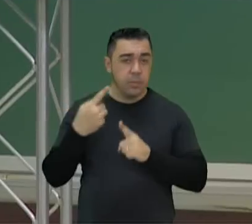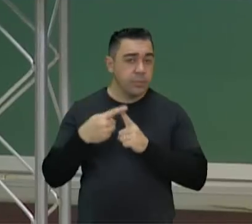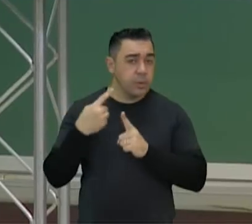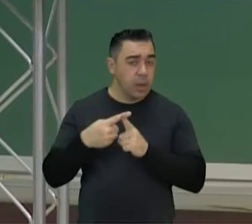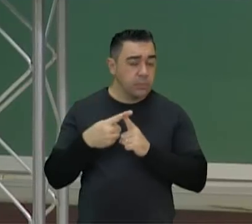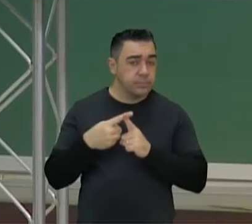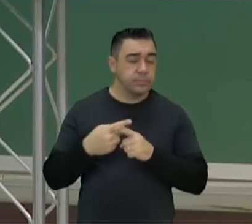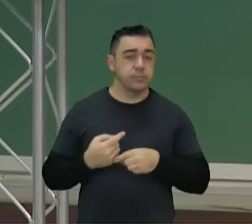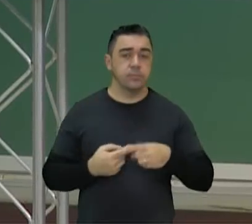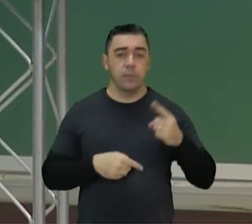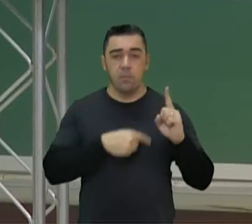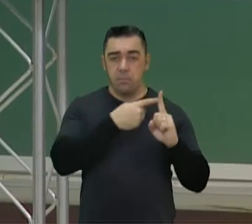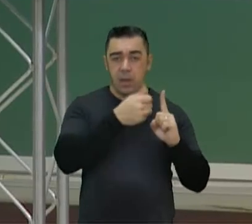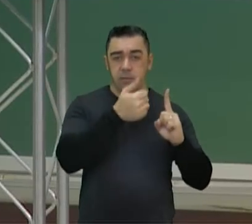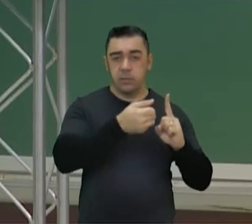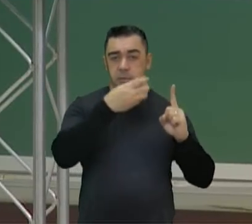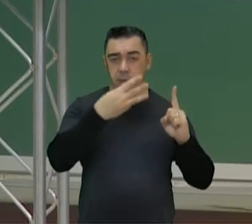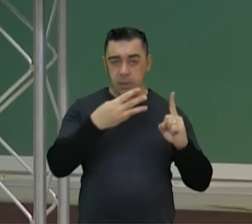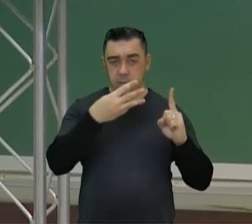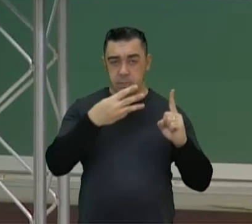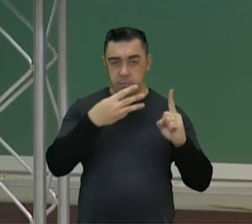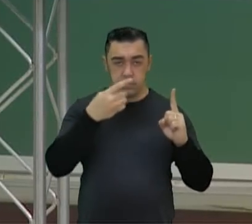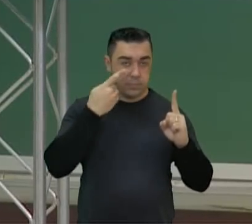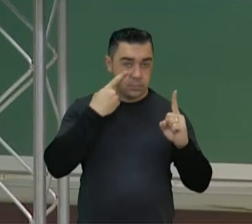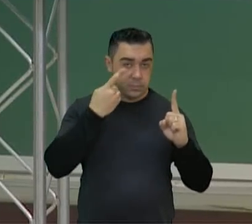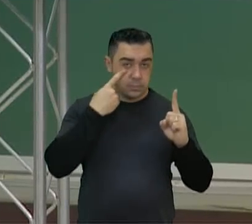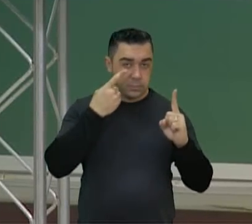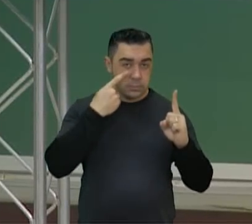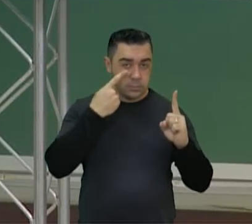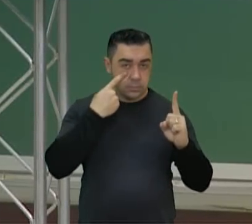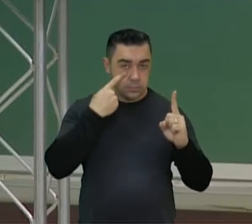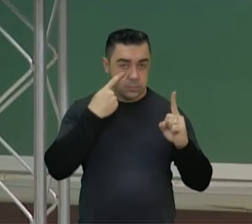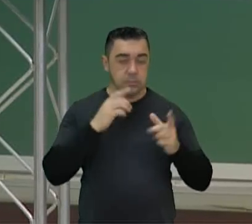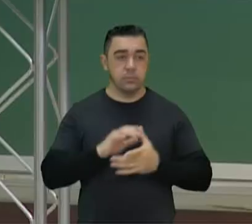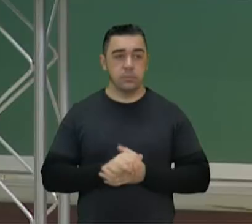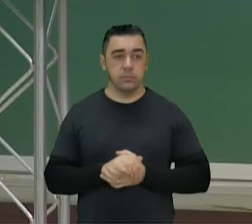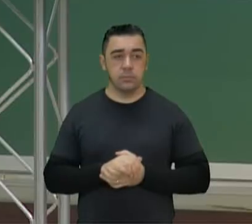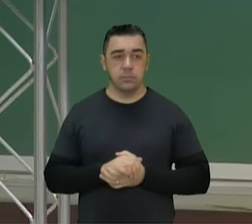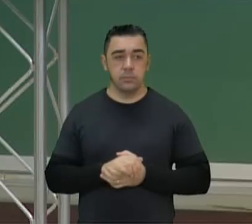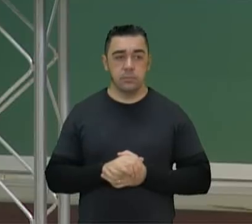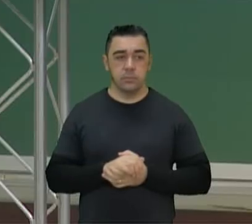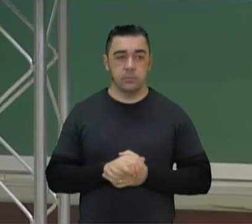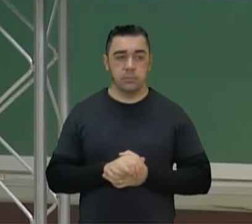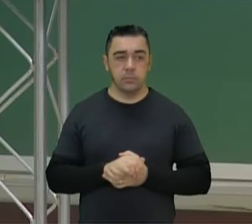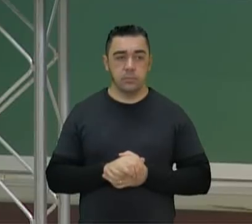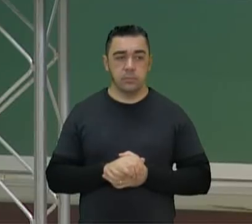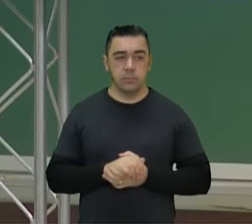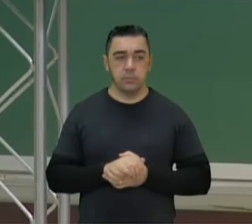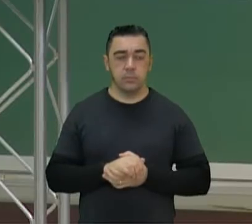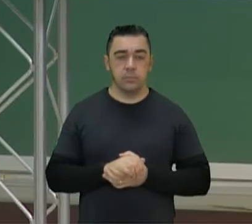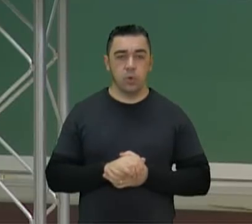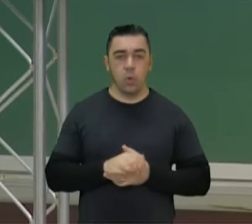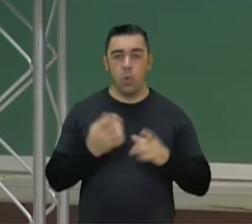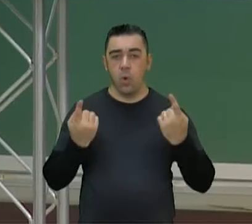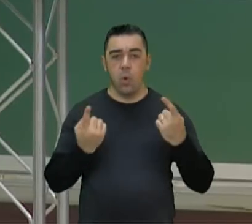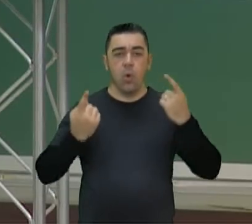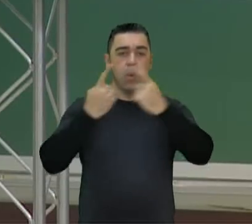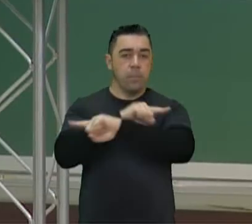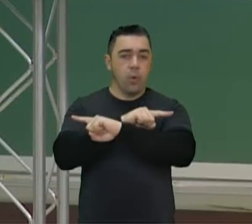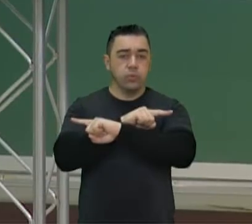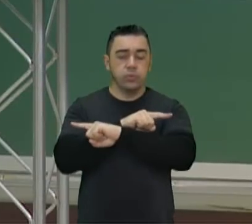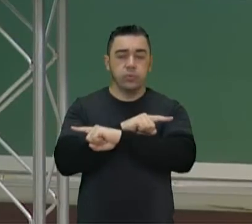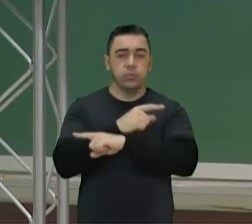pois mais 13, veja, positivo, menos 20. O oposto